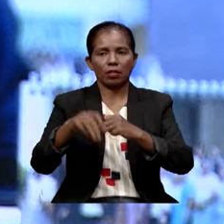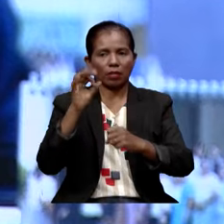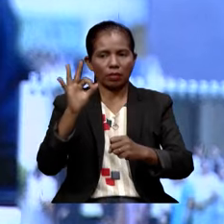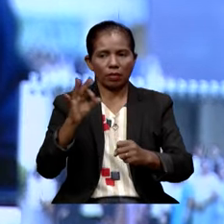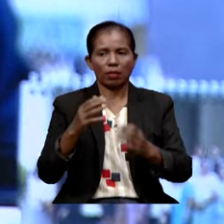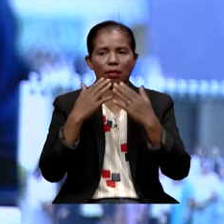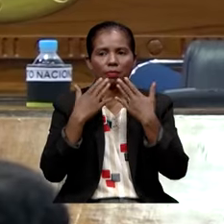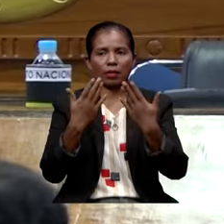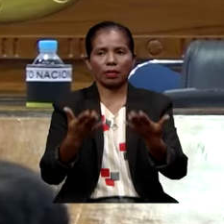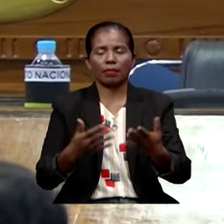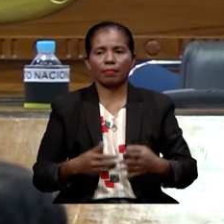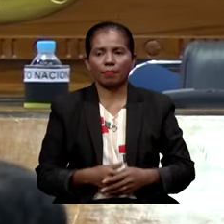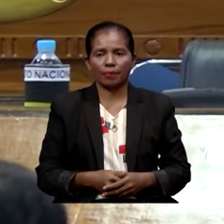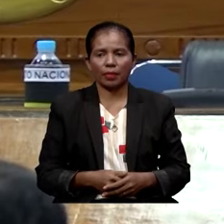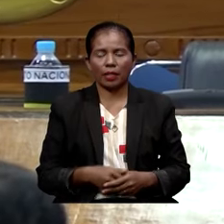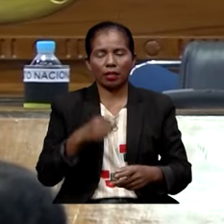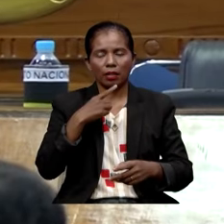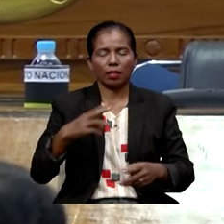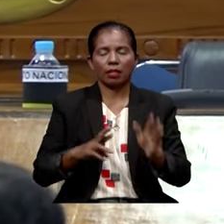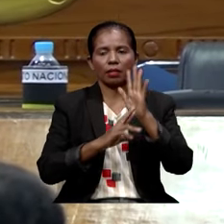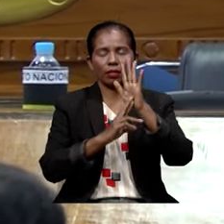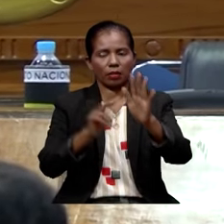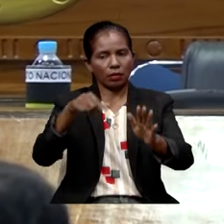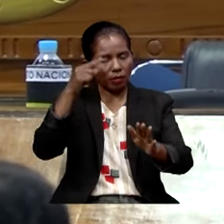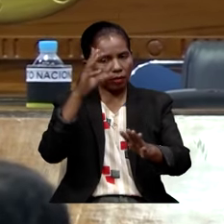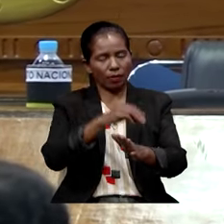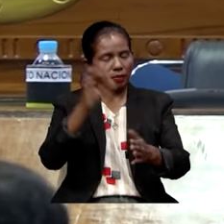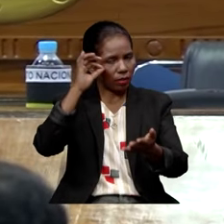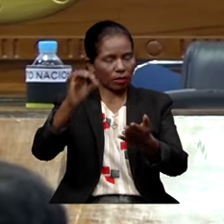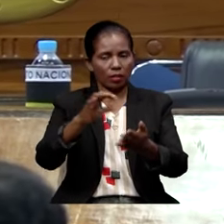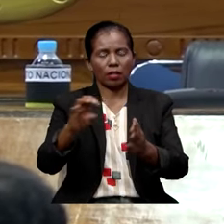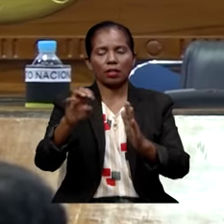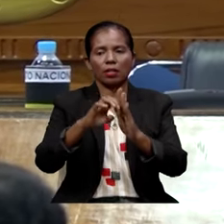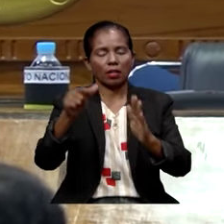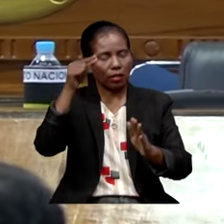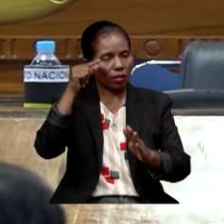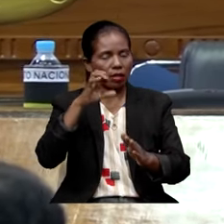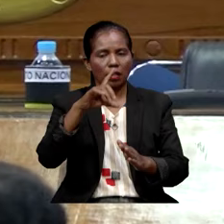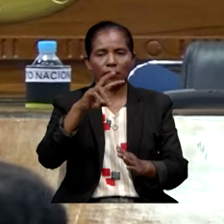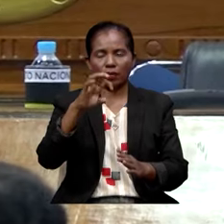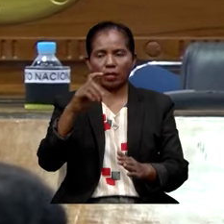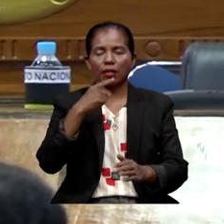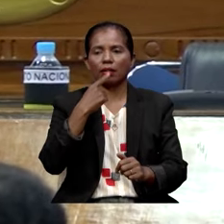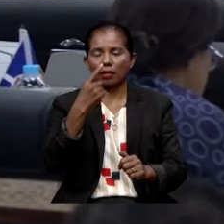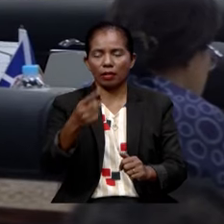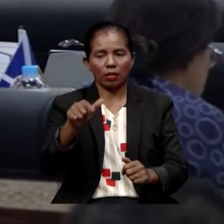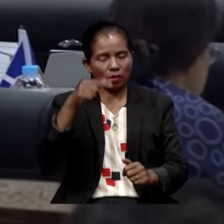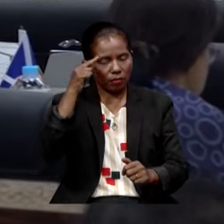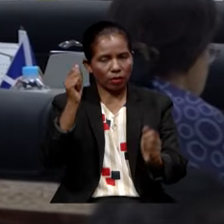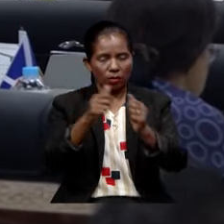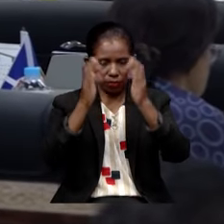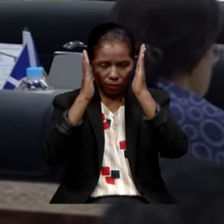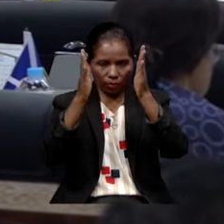Muito obrigada. A tamba preocupação, né, representante do governo, secretária de Igualdade de Gênero, Elvina Souza, esclarece, governo com